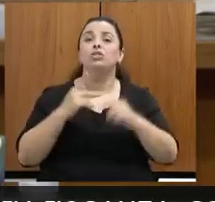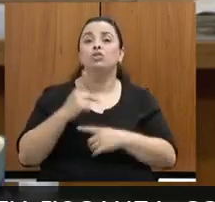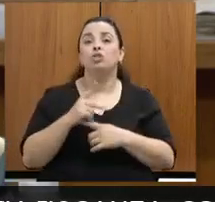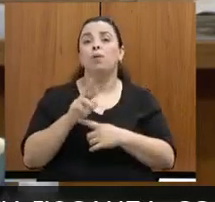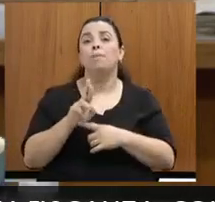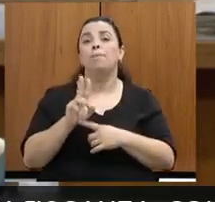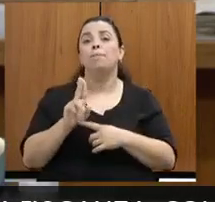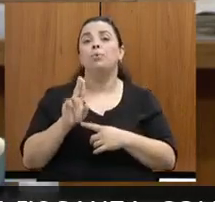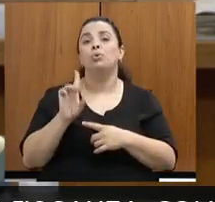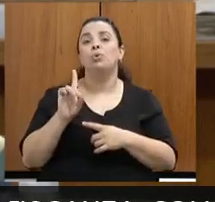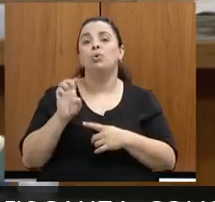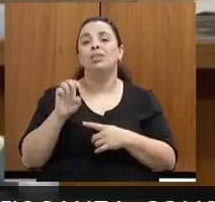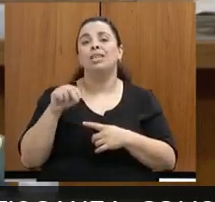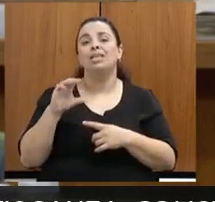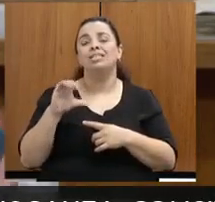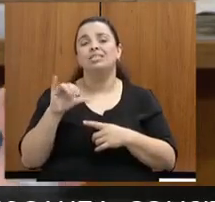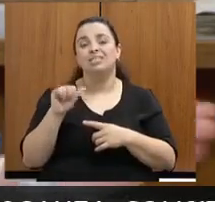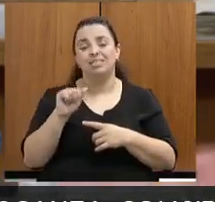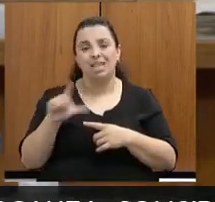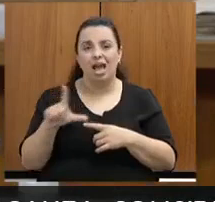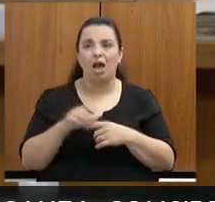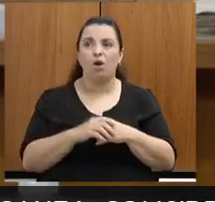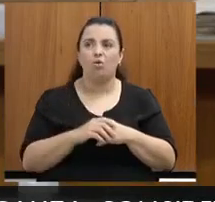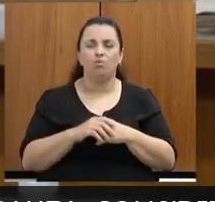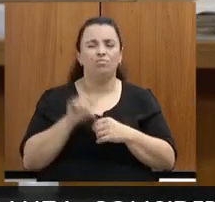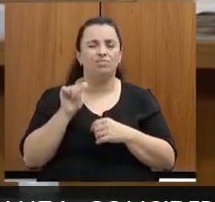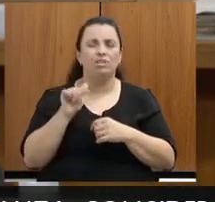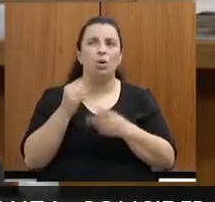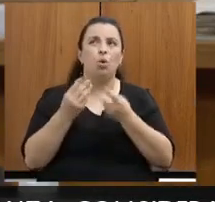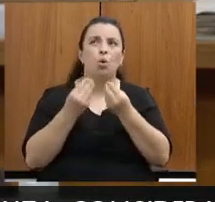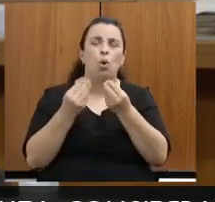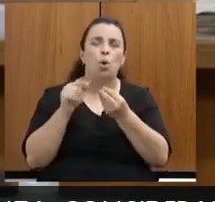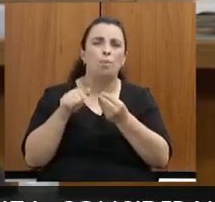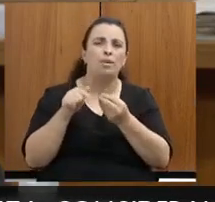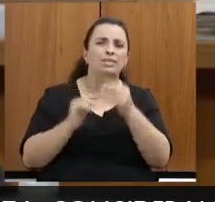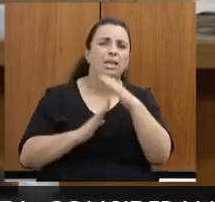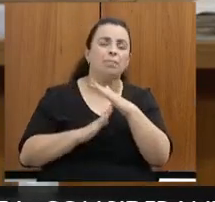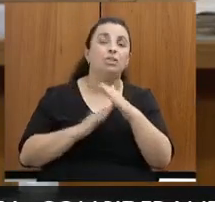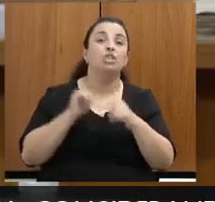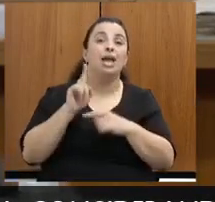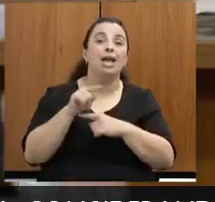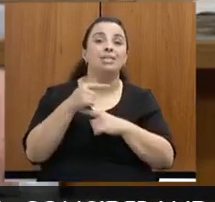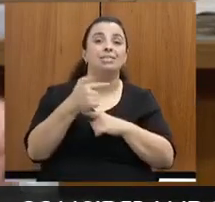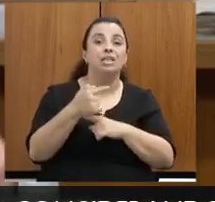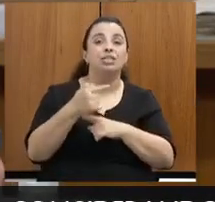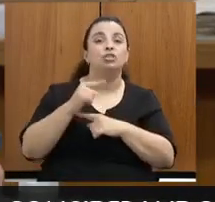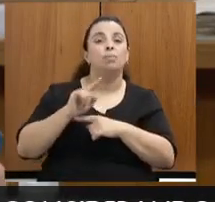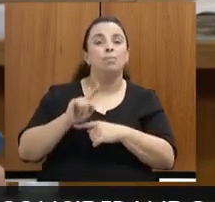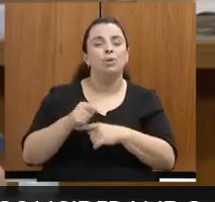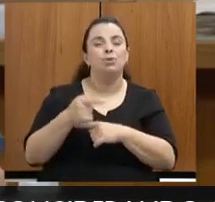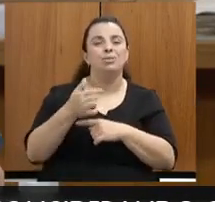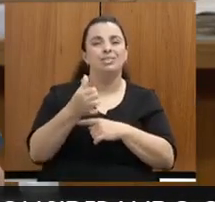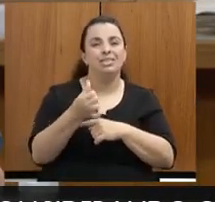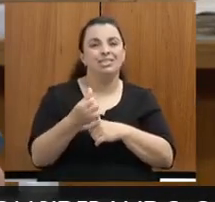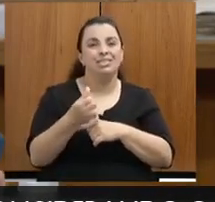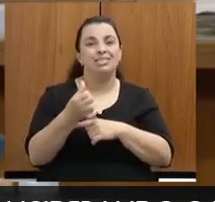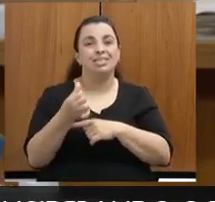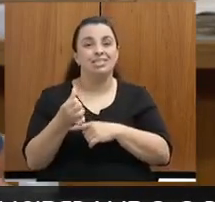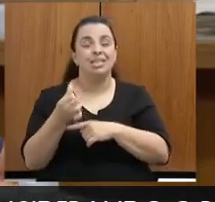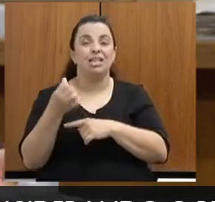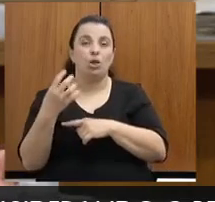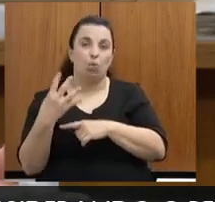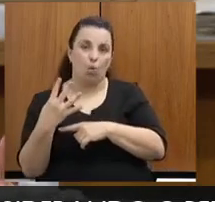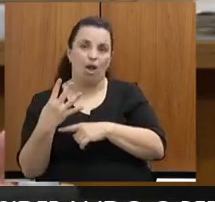vivemos só para ter uma ideia né são 7664 cargos vagos